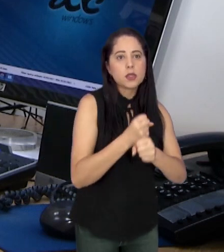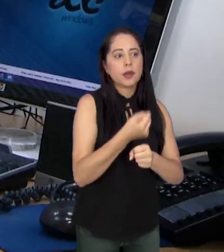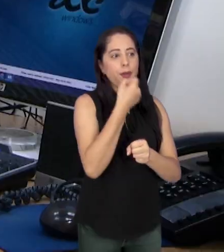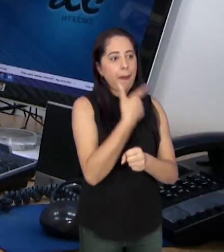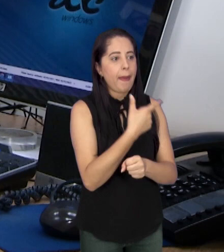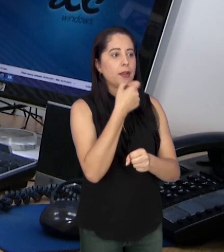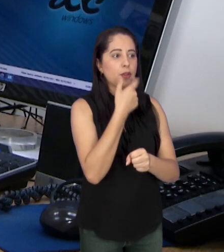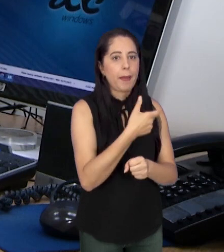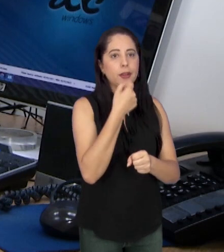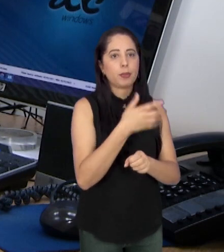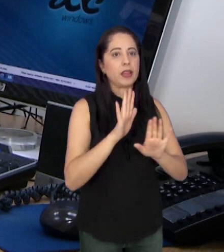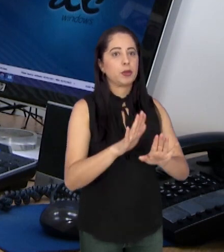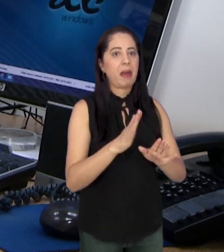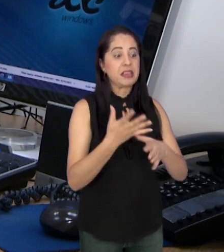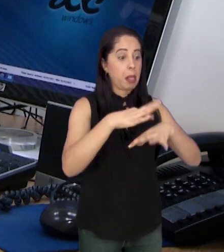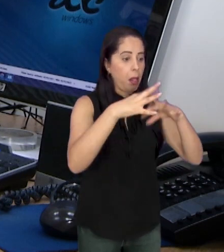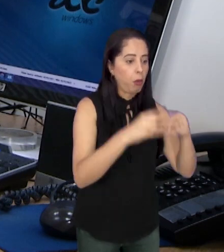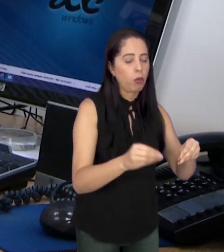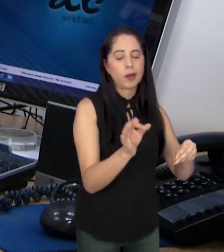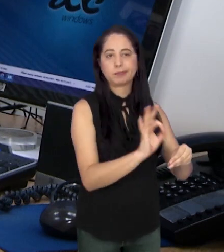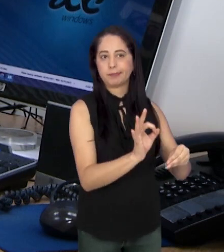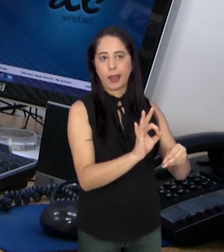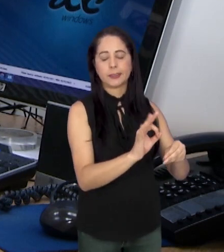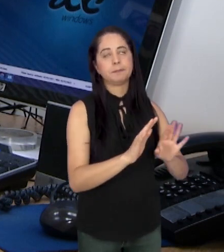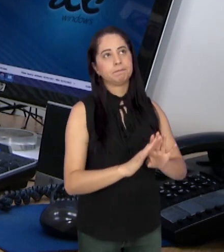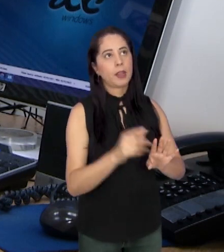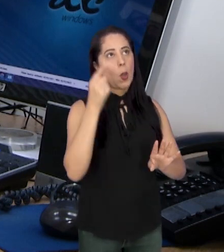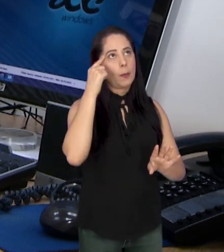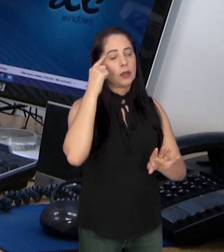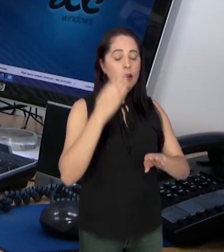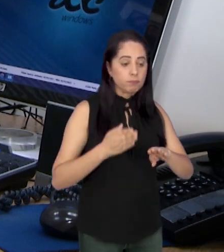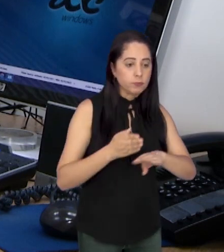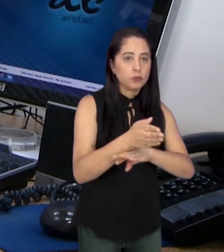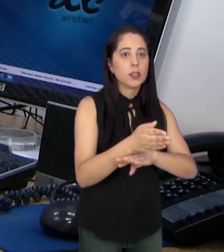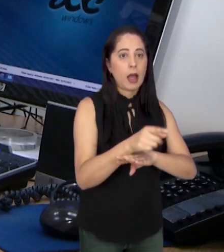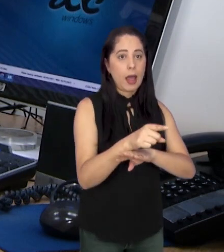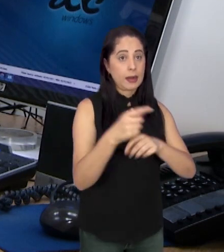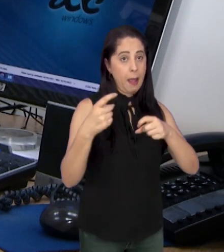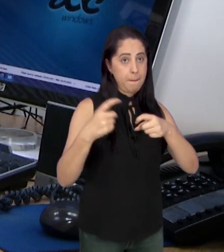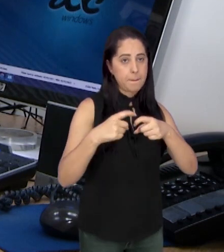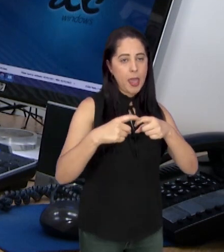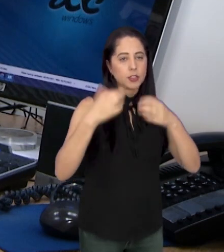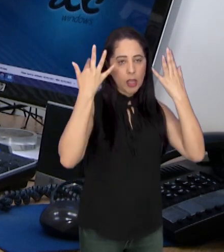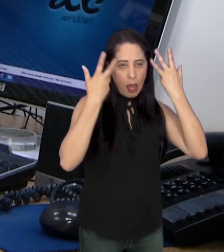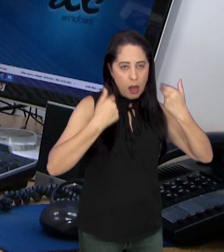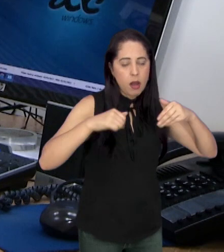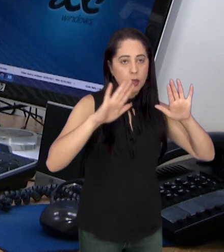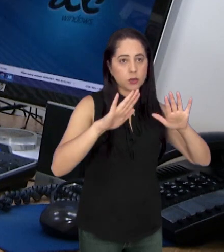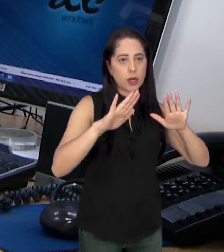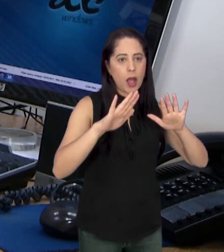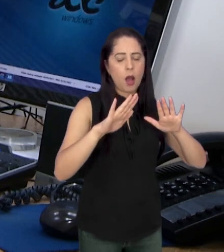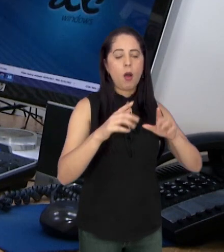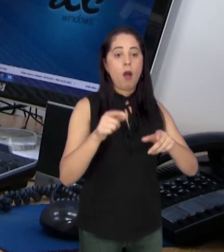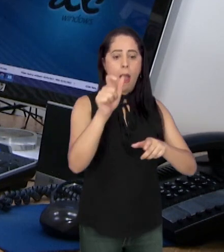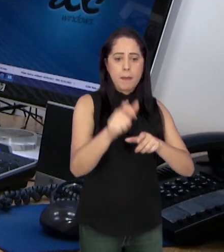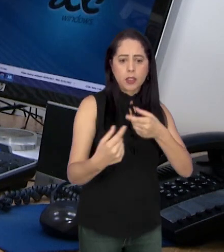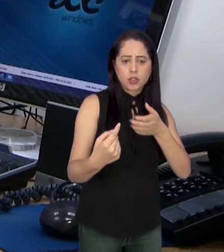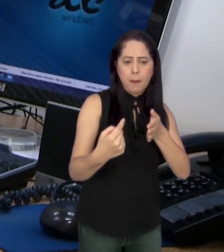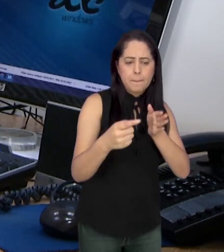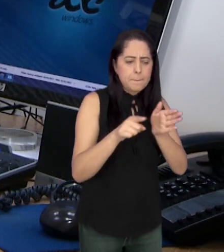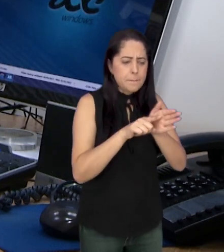sucesso. Chegando lá na consulta, a gente fez uma análise da minha alimentação, percebeu o quanto eu consumia produtos